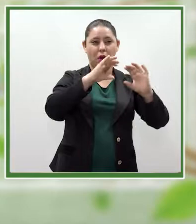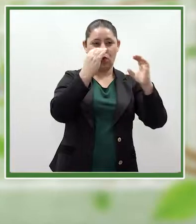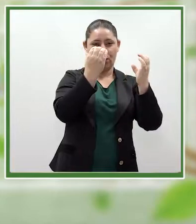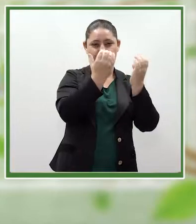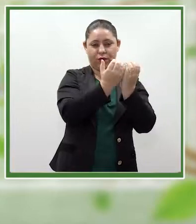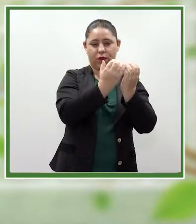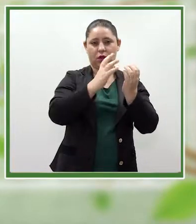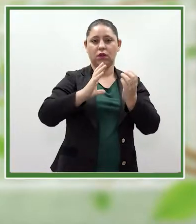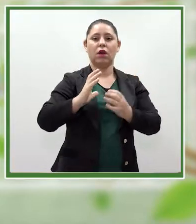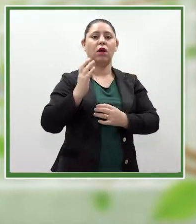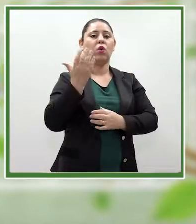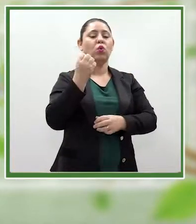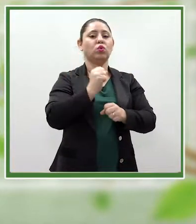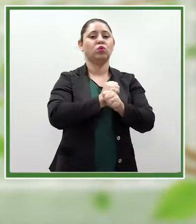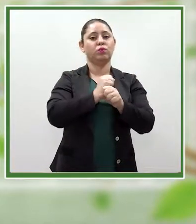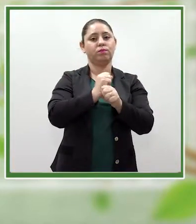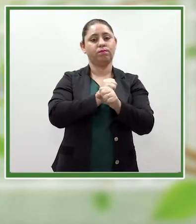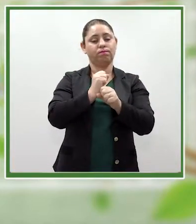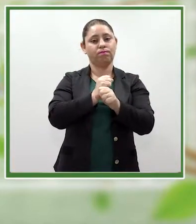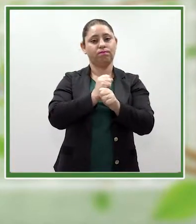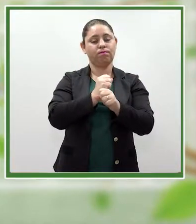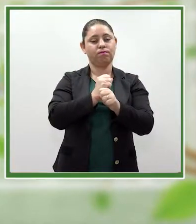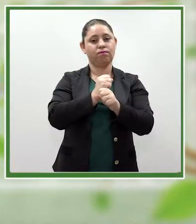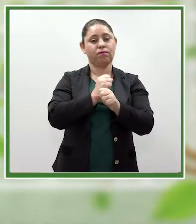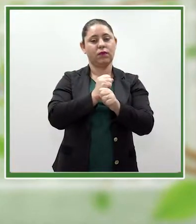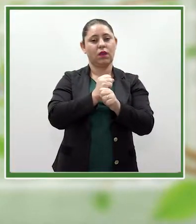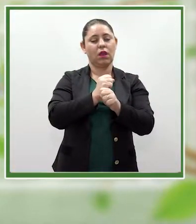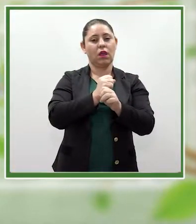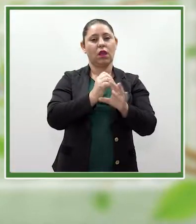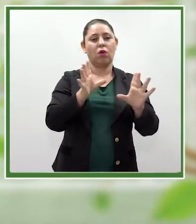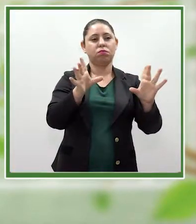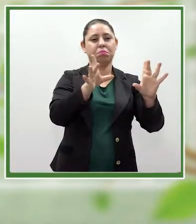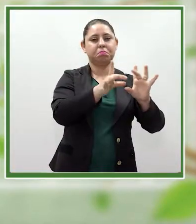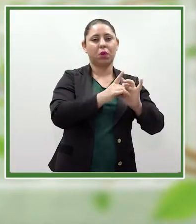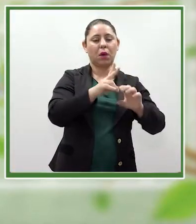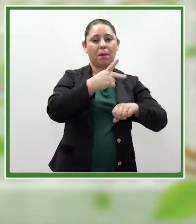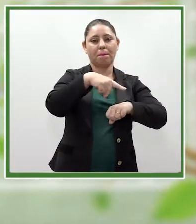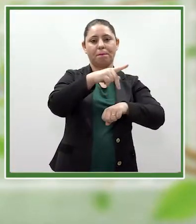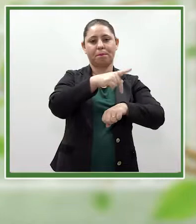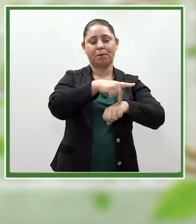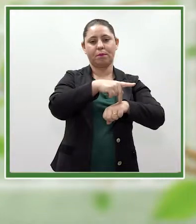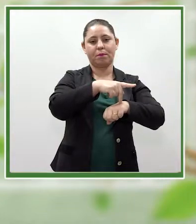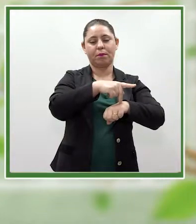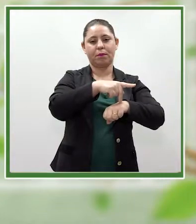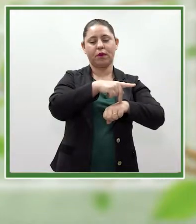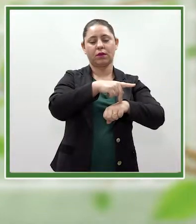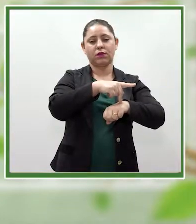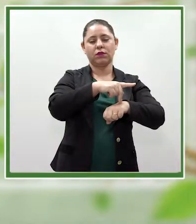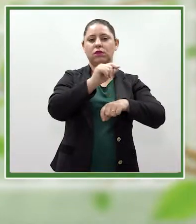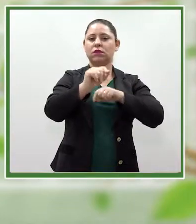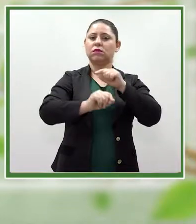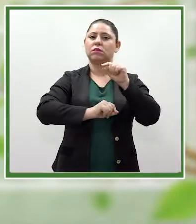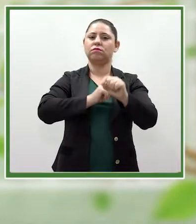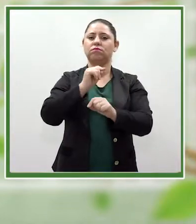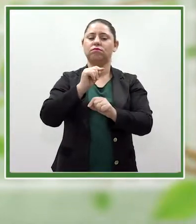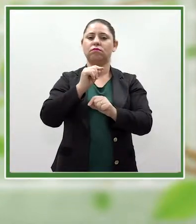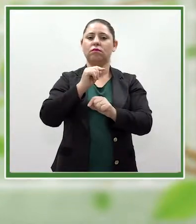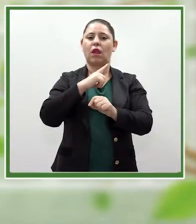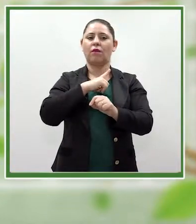conferência das partes que ocorre anualmente e que congrega os países,